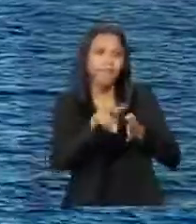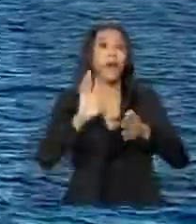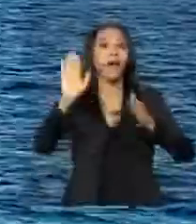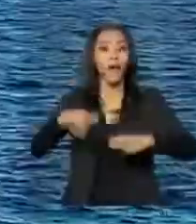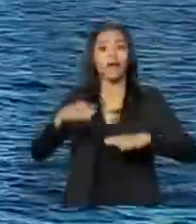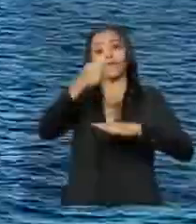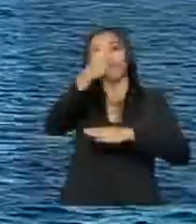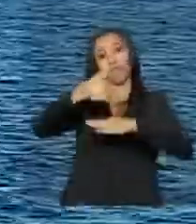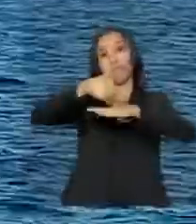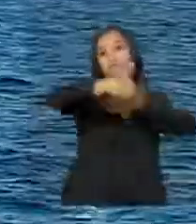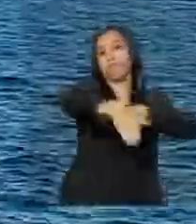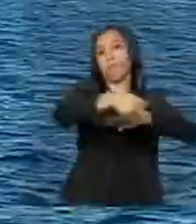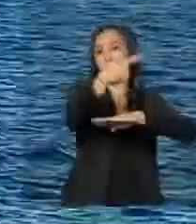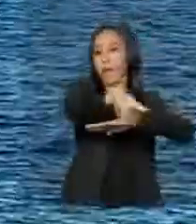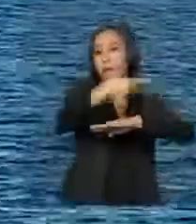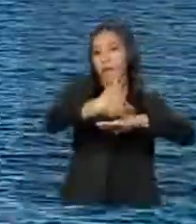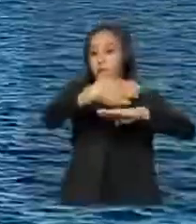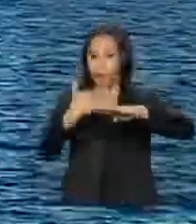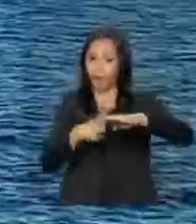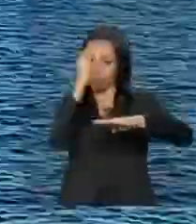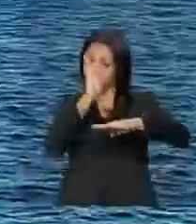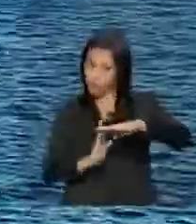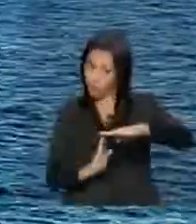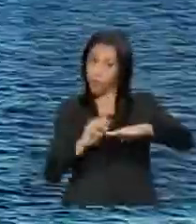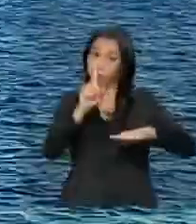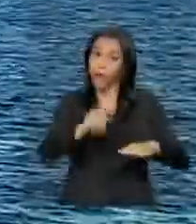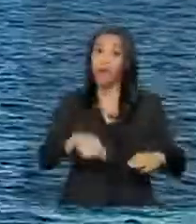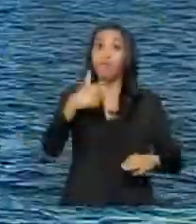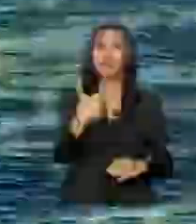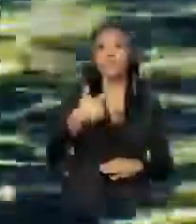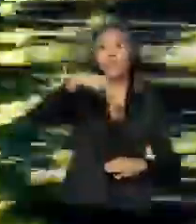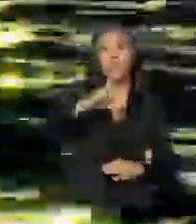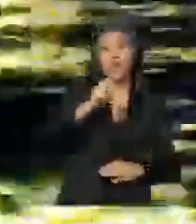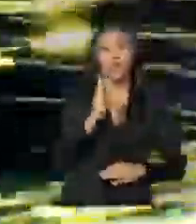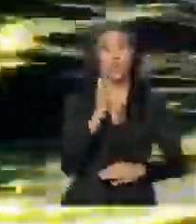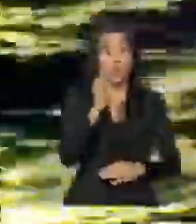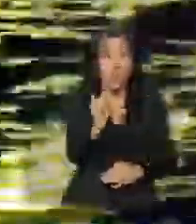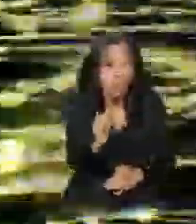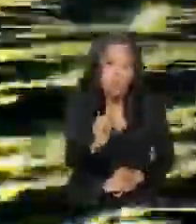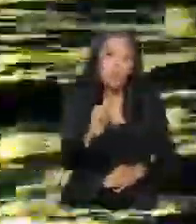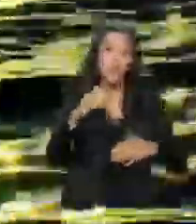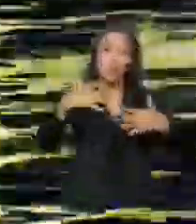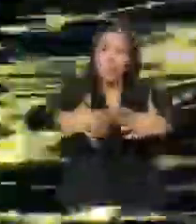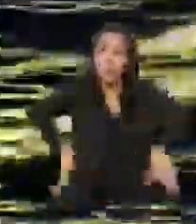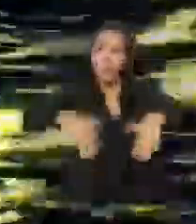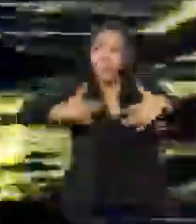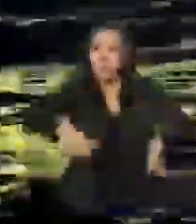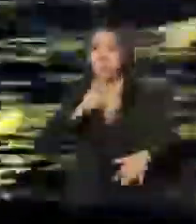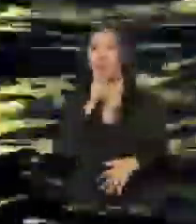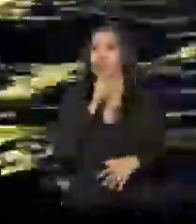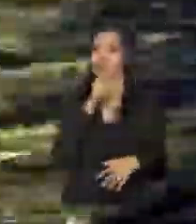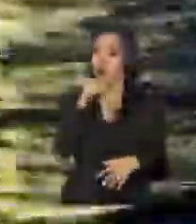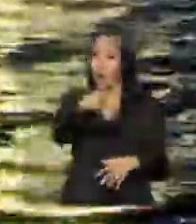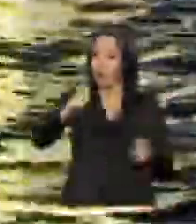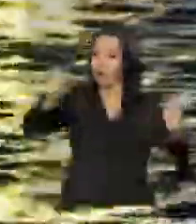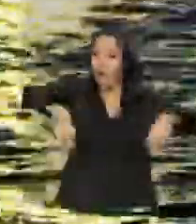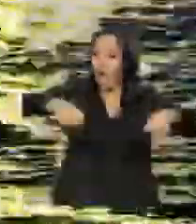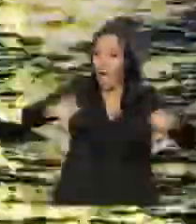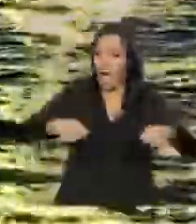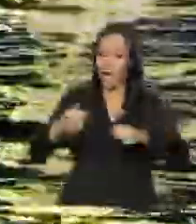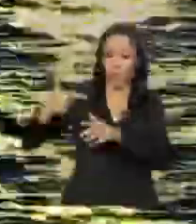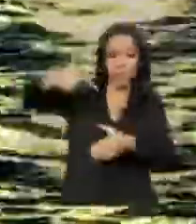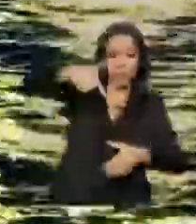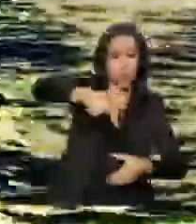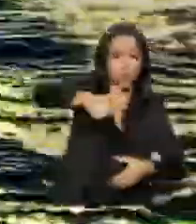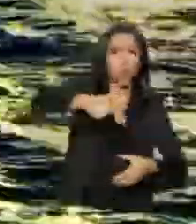entre Brasil e Paraguai. São 29 bilhões de metros cúbicos de água, que dariam para encher cerca